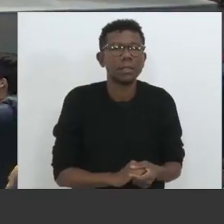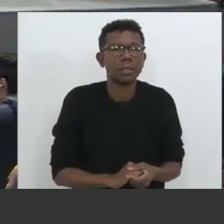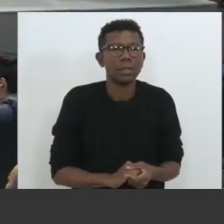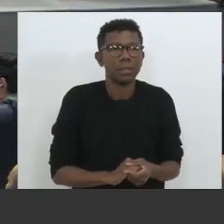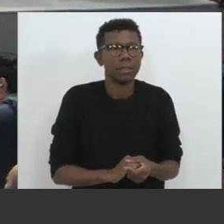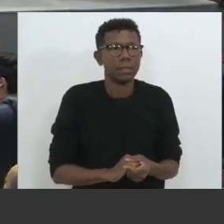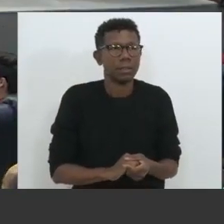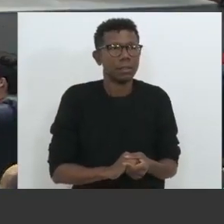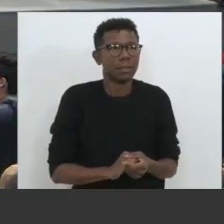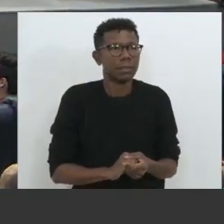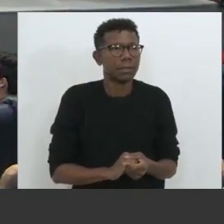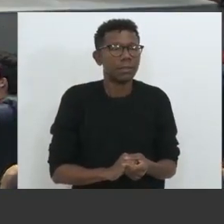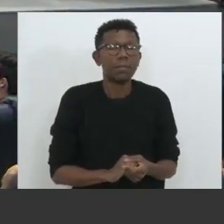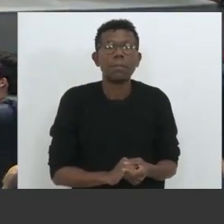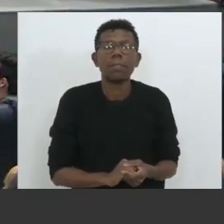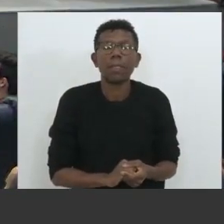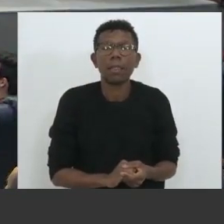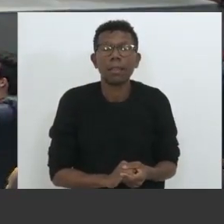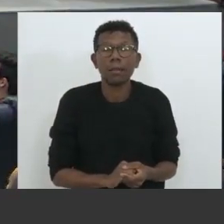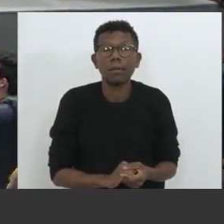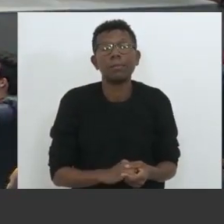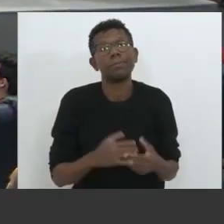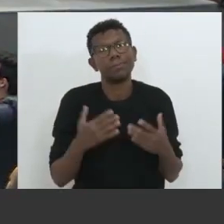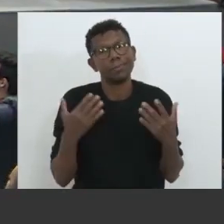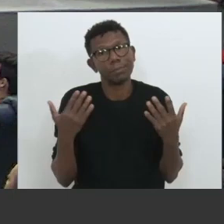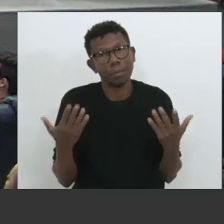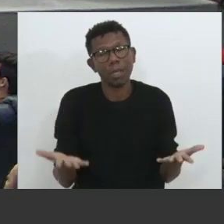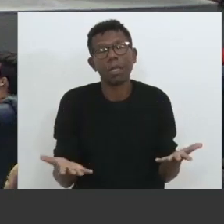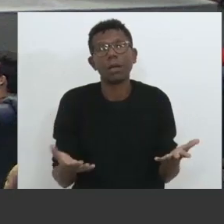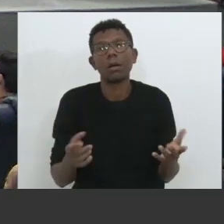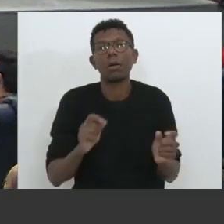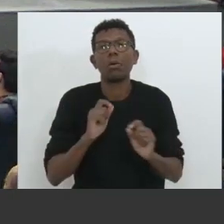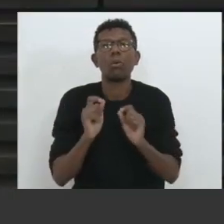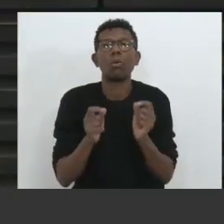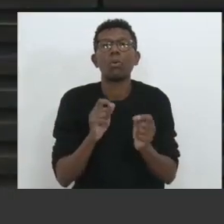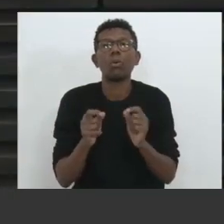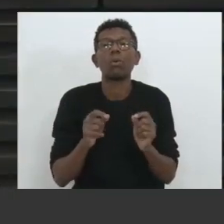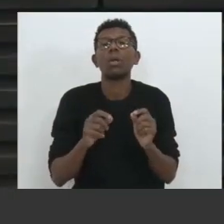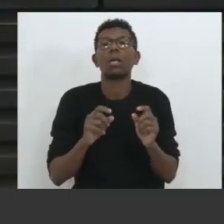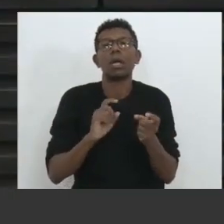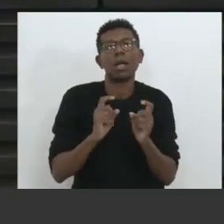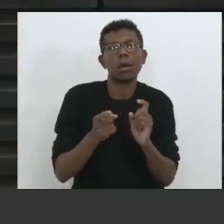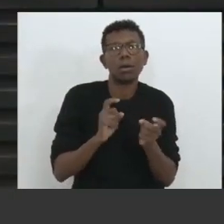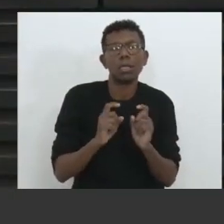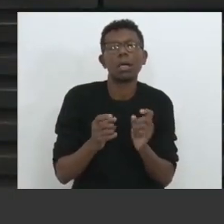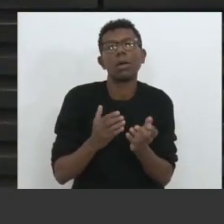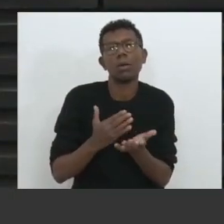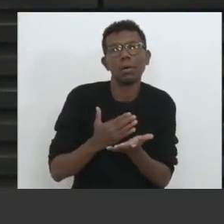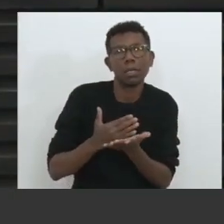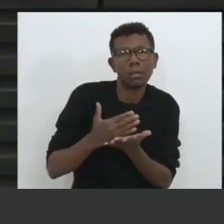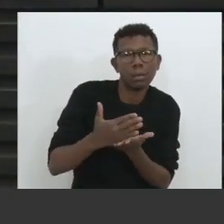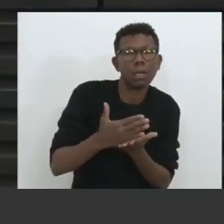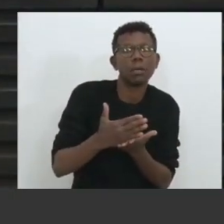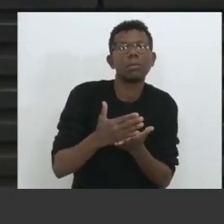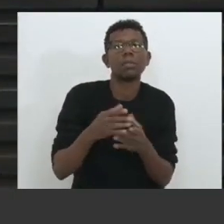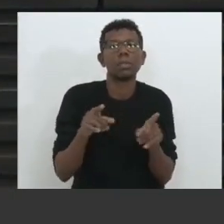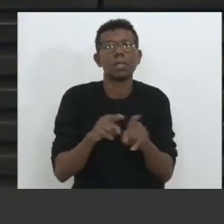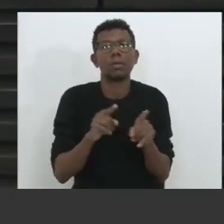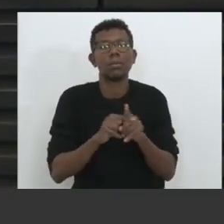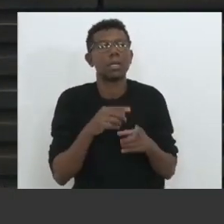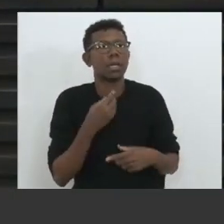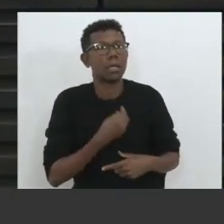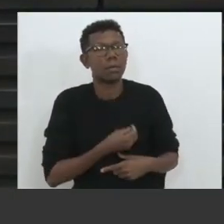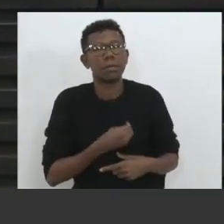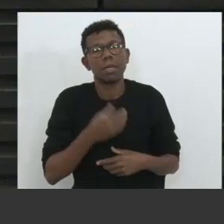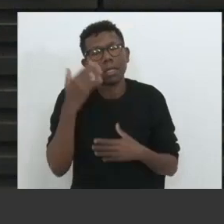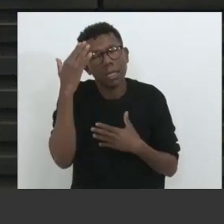obrigado e dando continuidade a essa solenidade vamos aqui agradecer a presença